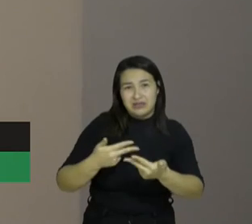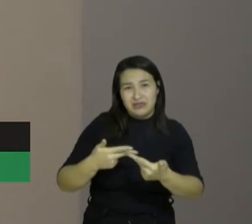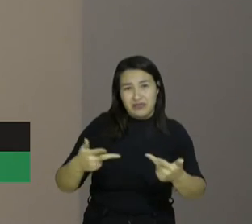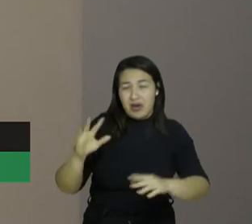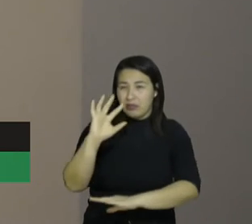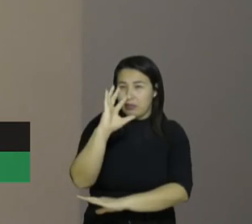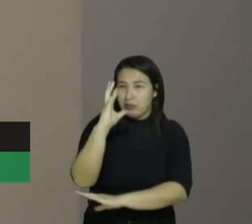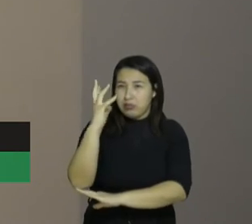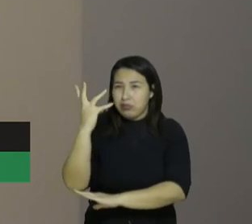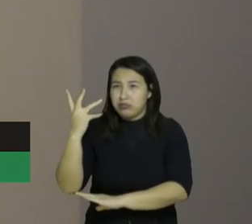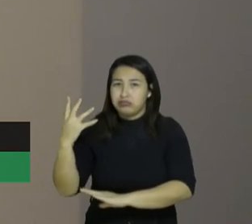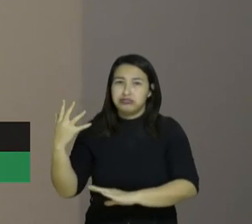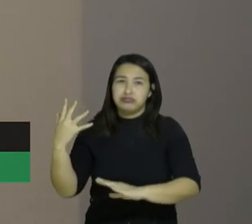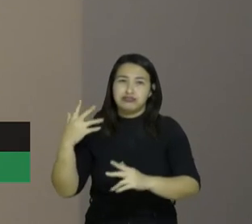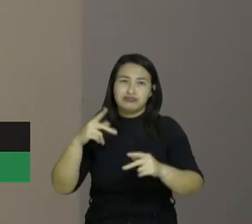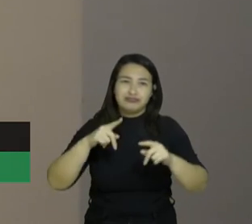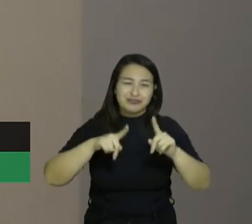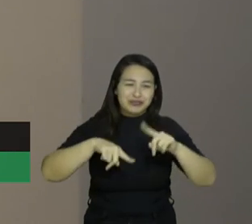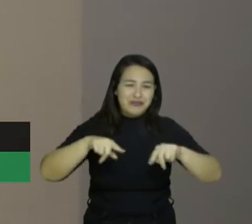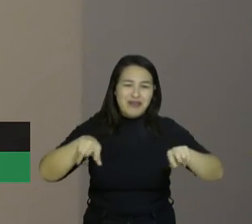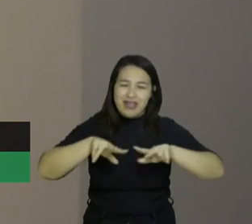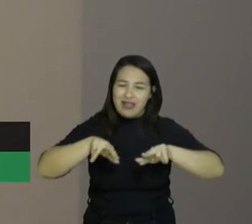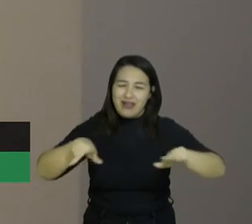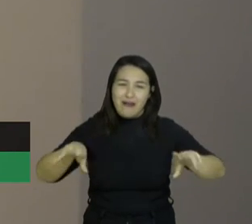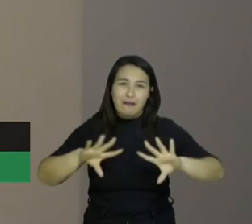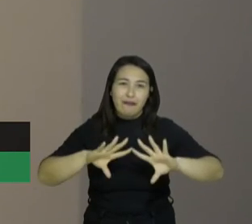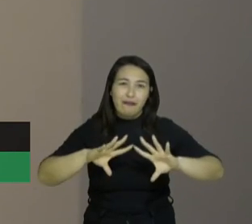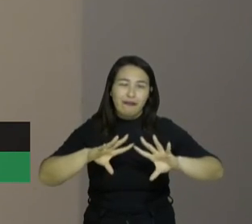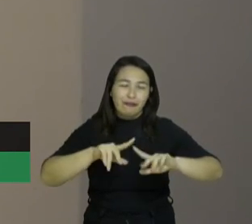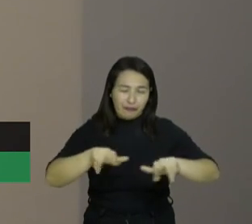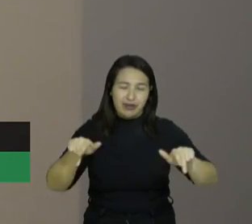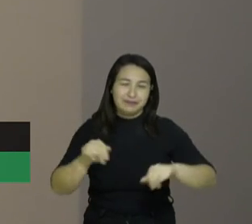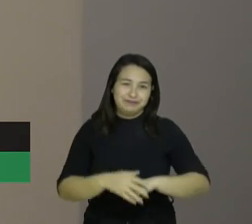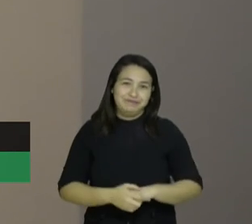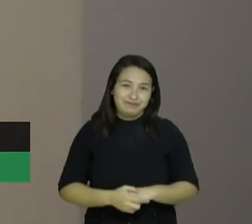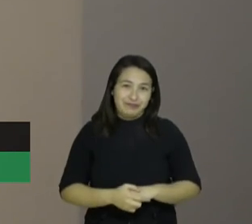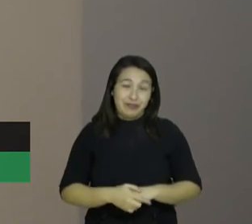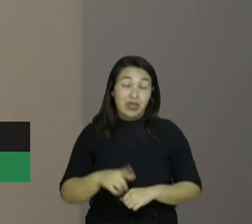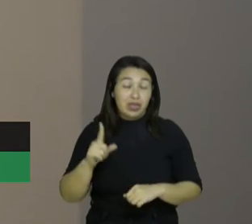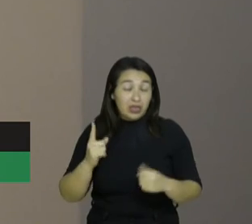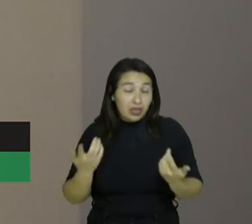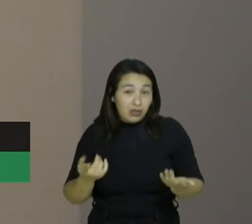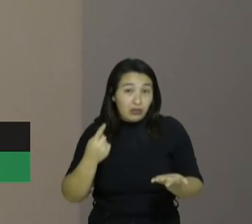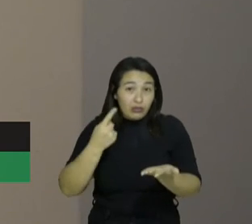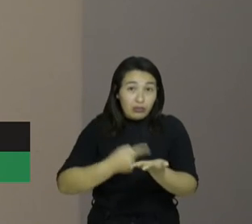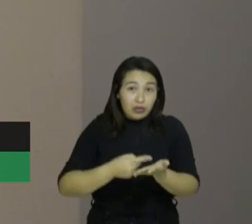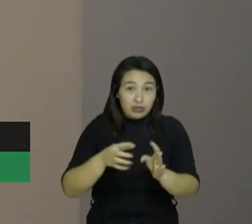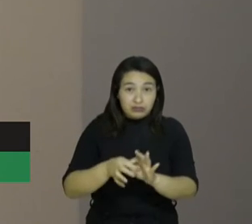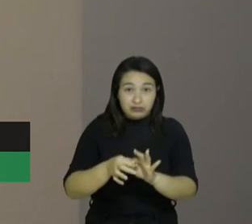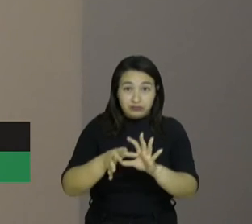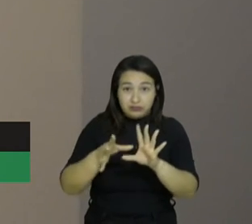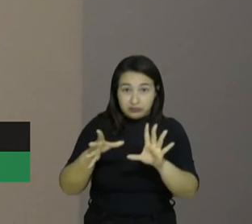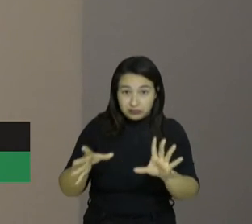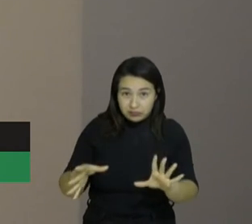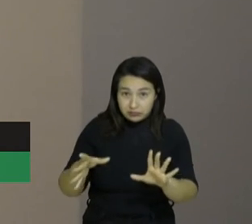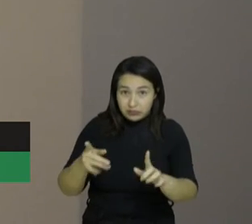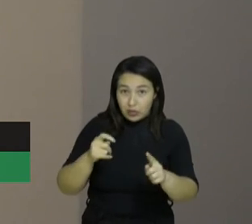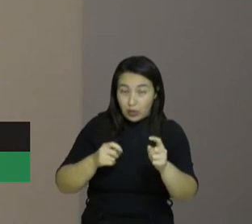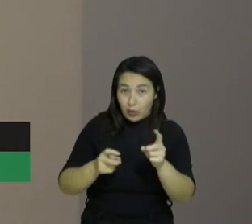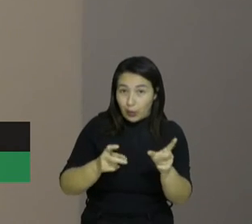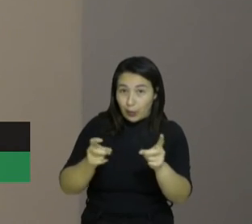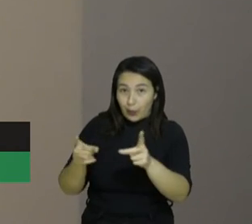biodiversidade Neste contexto a implementação de um tratado livre comércio sem salvaguardas ambientais